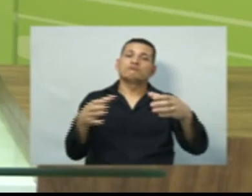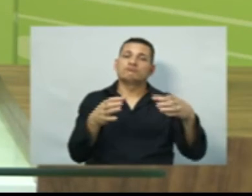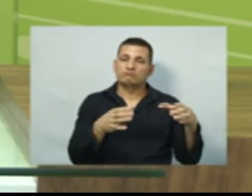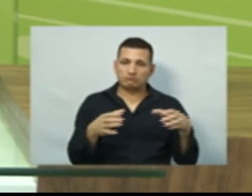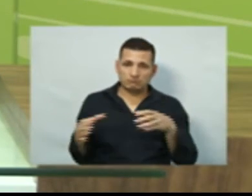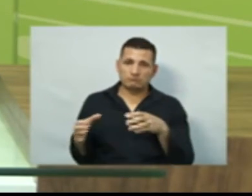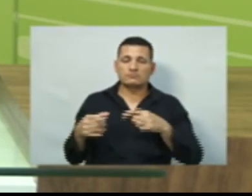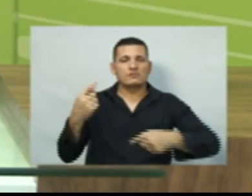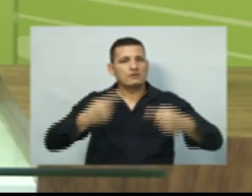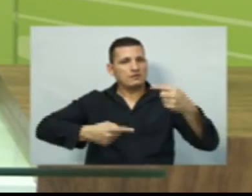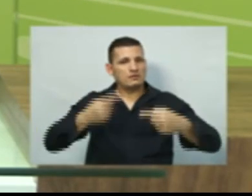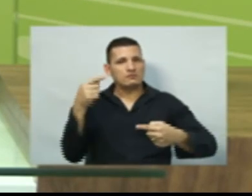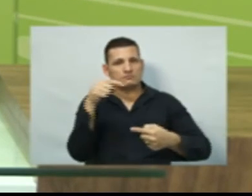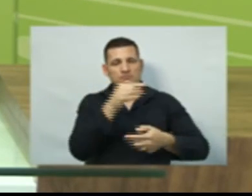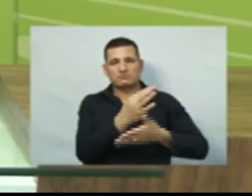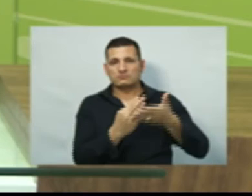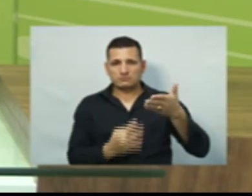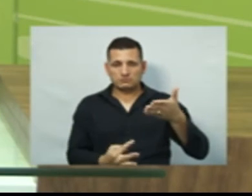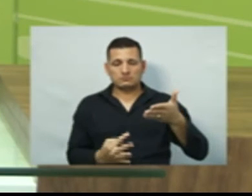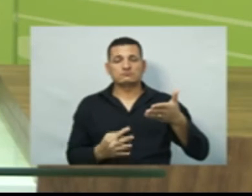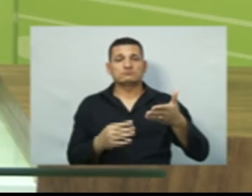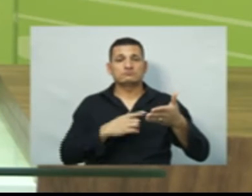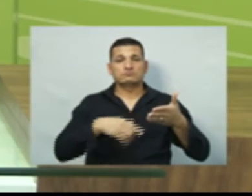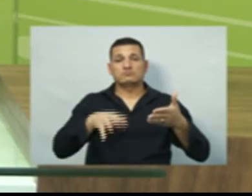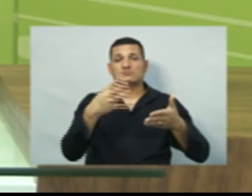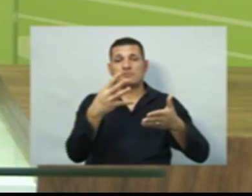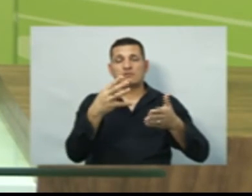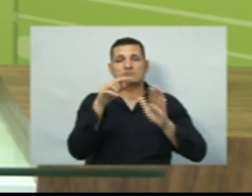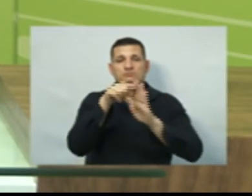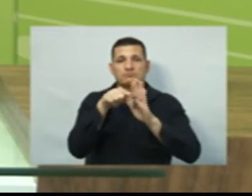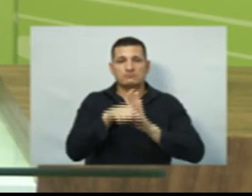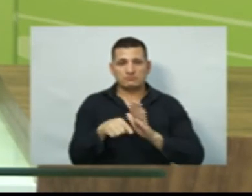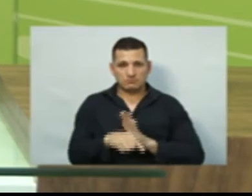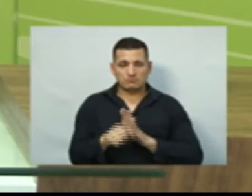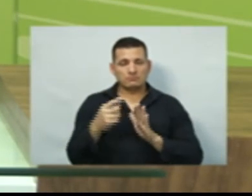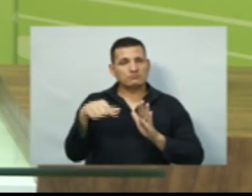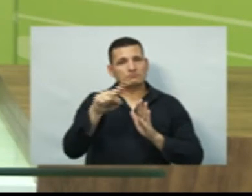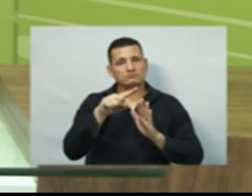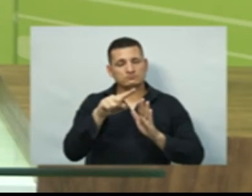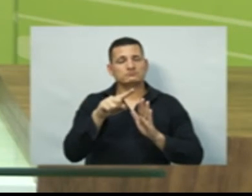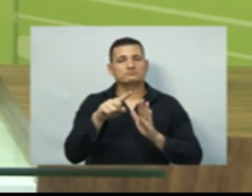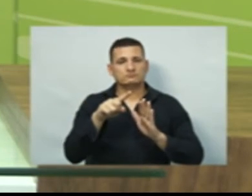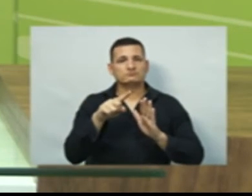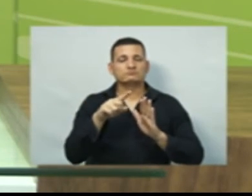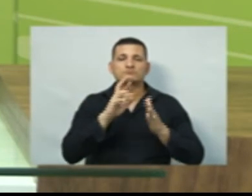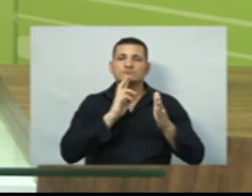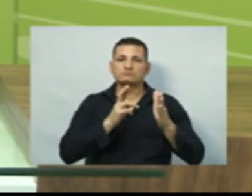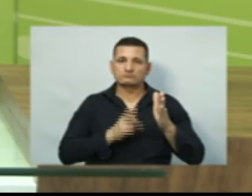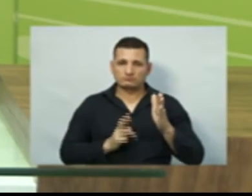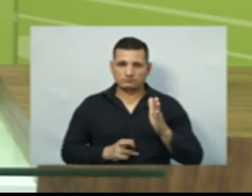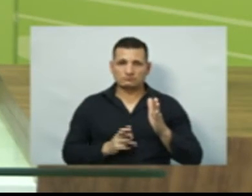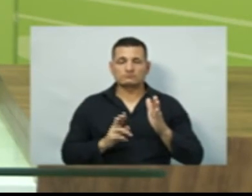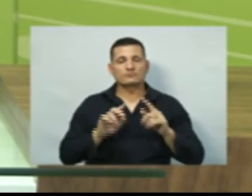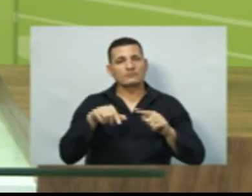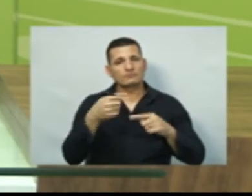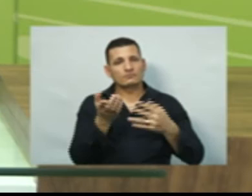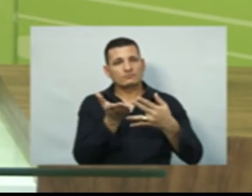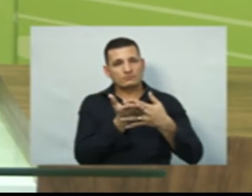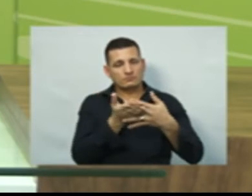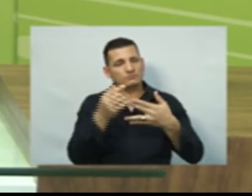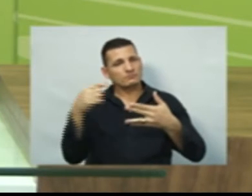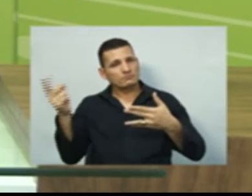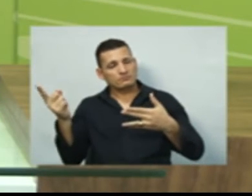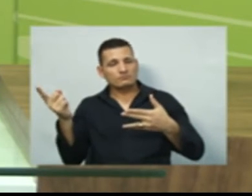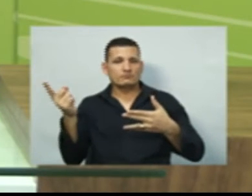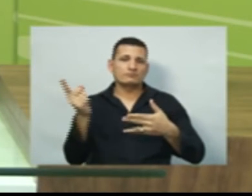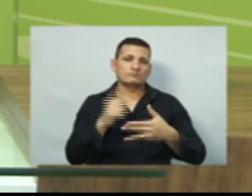debater sobre esse texto. Nós deixamos 4 perguntas aí para vocês, para que vocês pudessem responder e a gente volta para